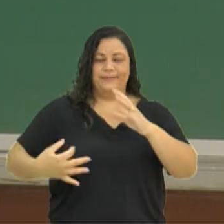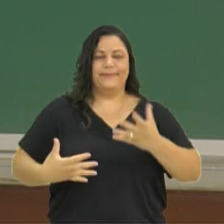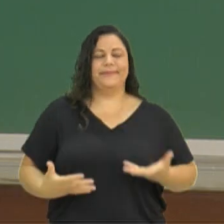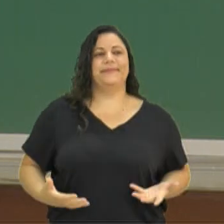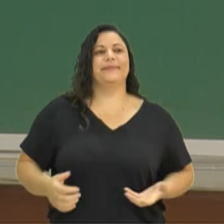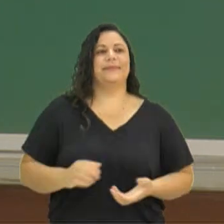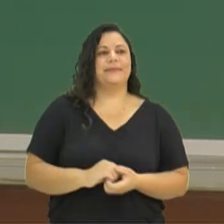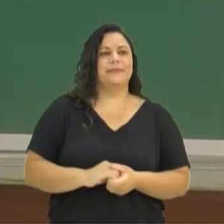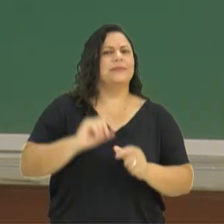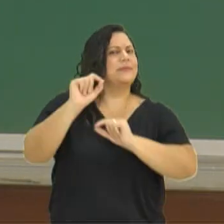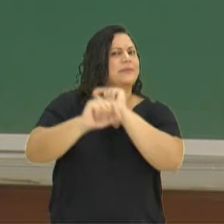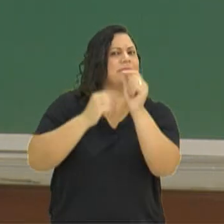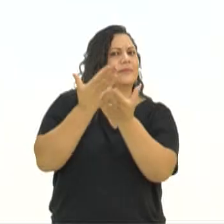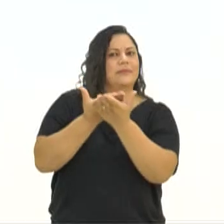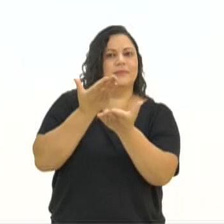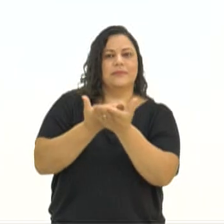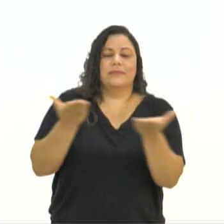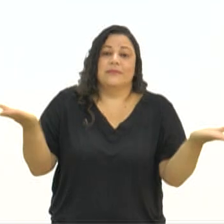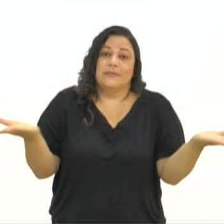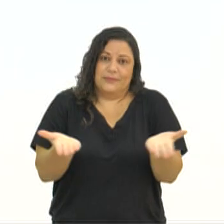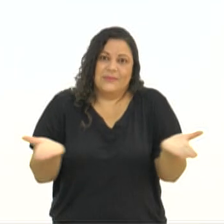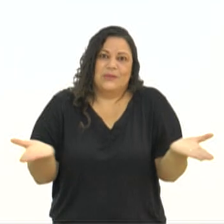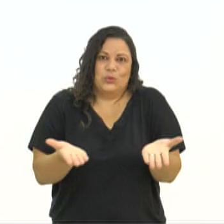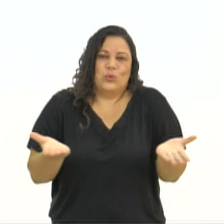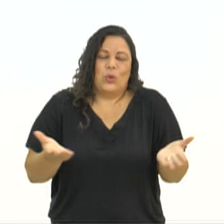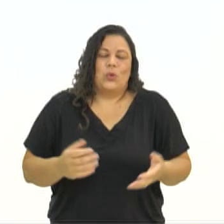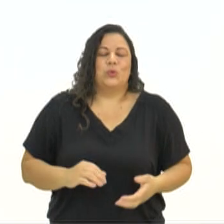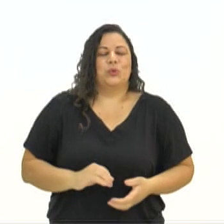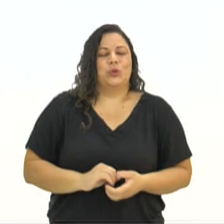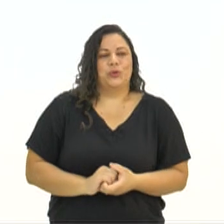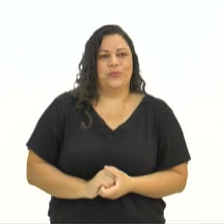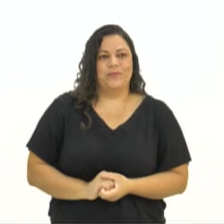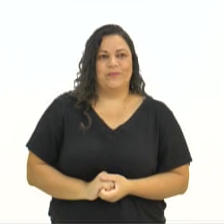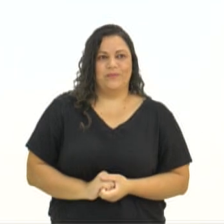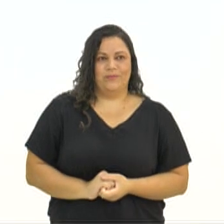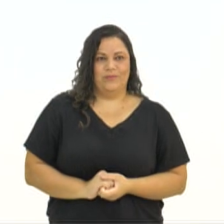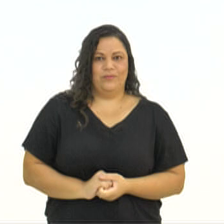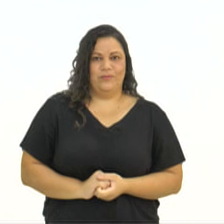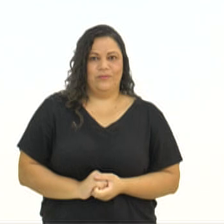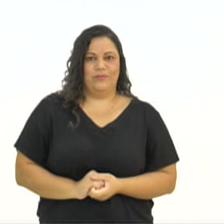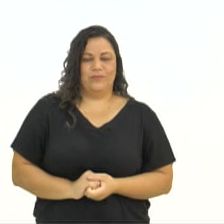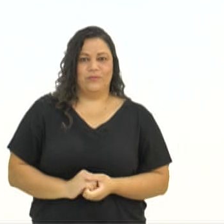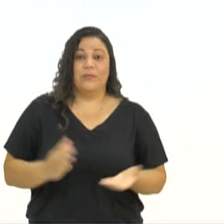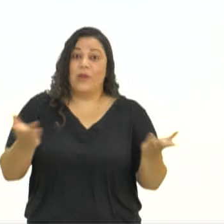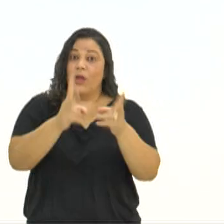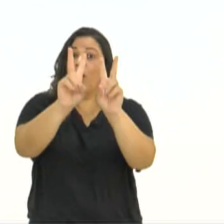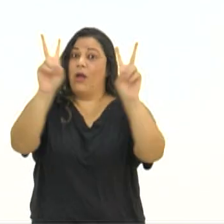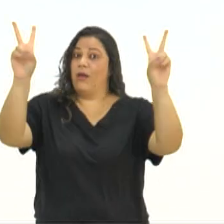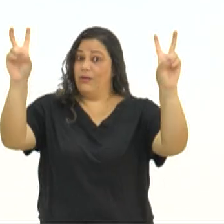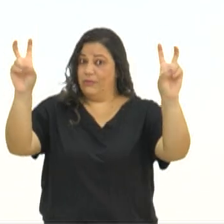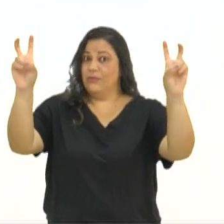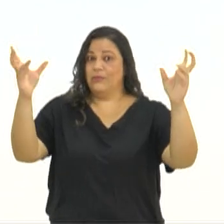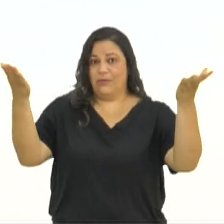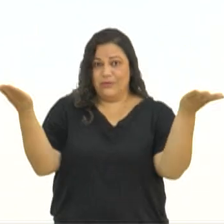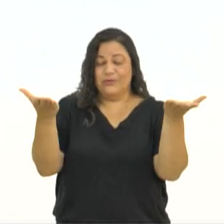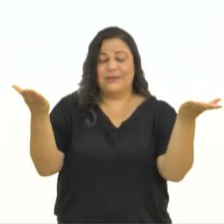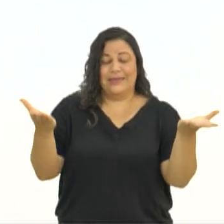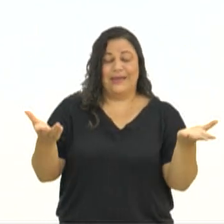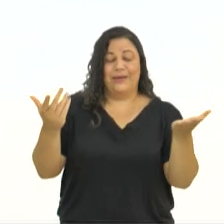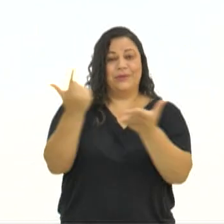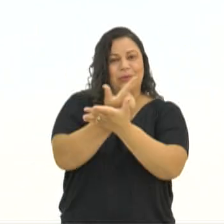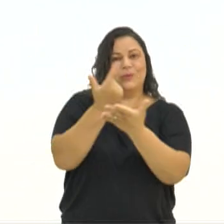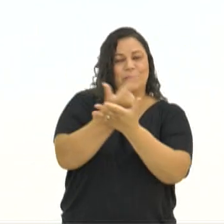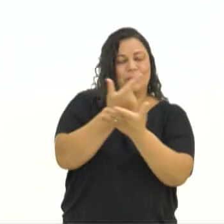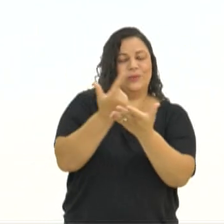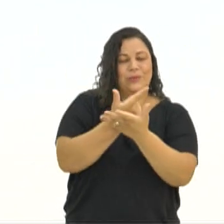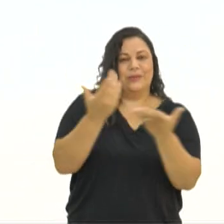vimos nesta classe hoje. Todos os livros merecem ser levados ao cine? Foi a nossa temática, né? Nós vimos um pouquinho